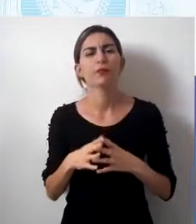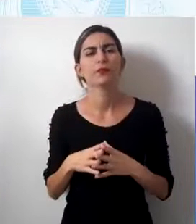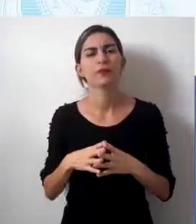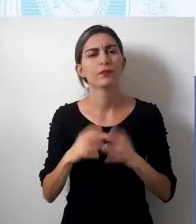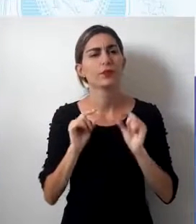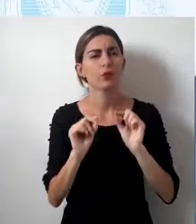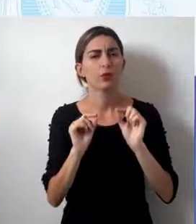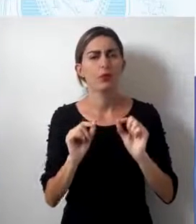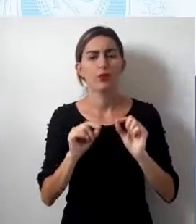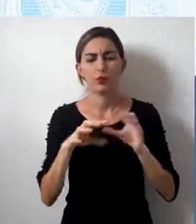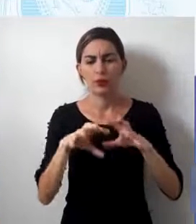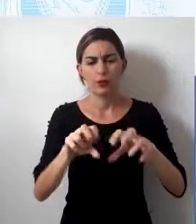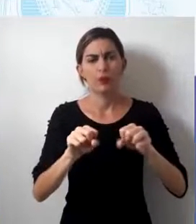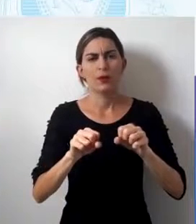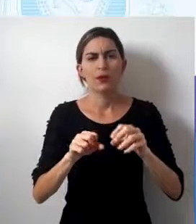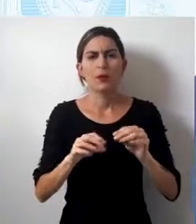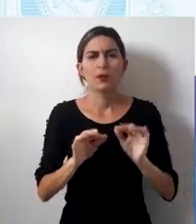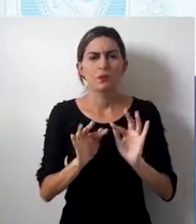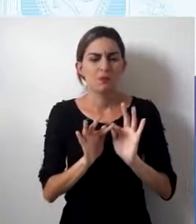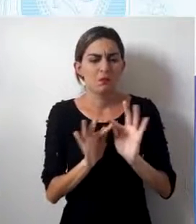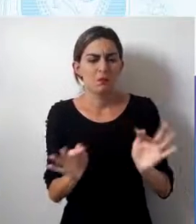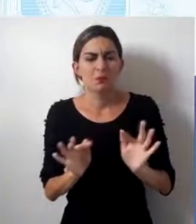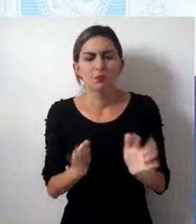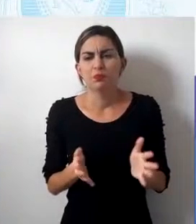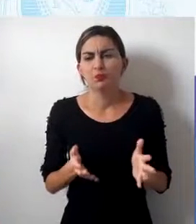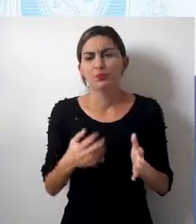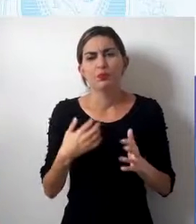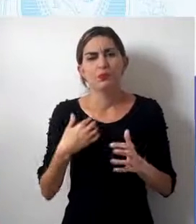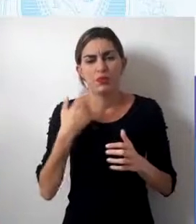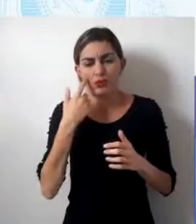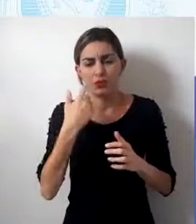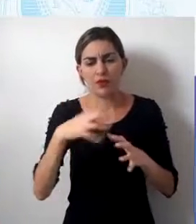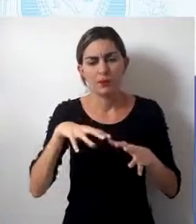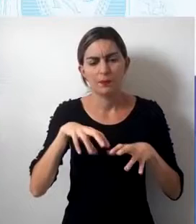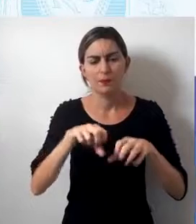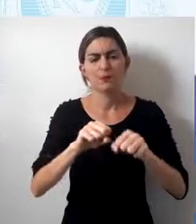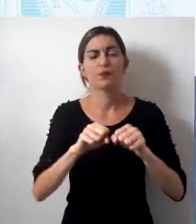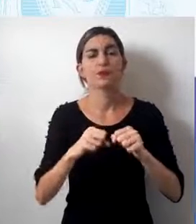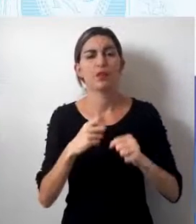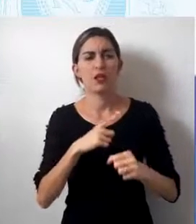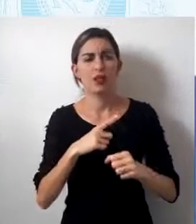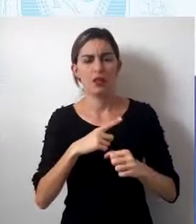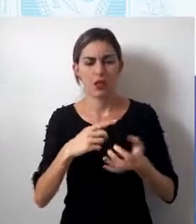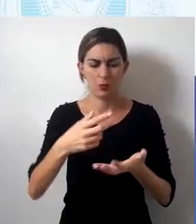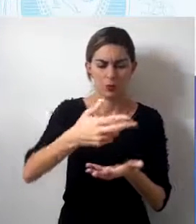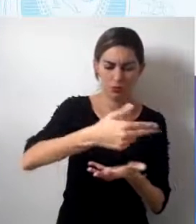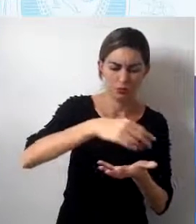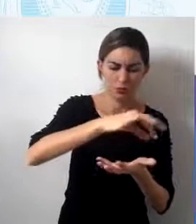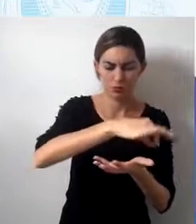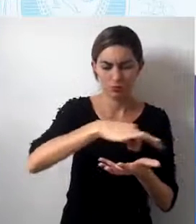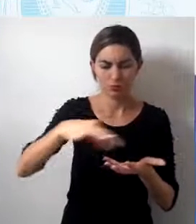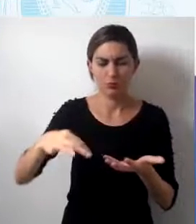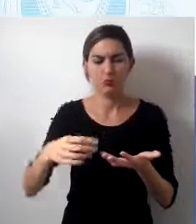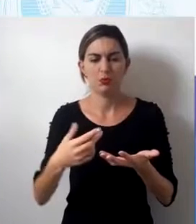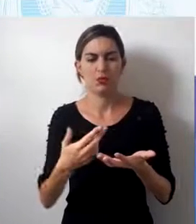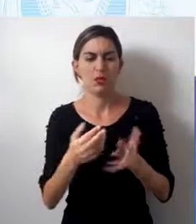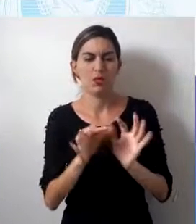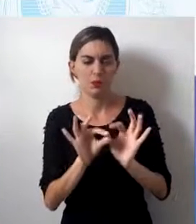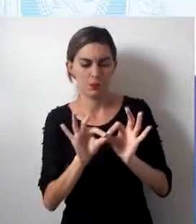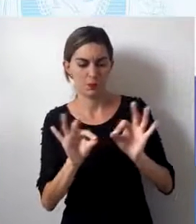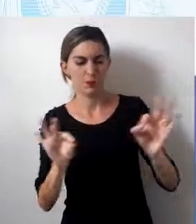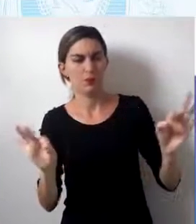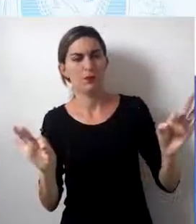vê que é uma ocupação bem rudimentar, né? É uma ocupação onde a gente tem um traçado, né,